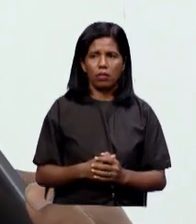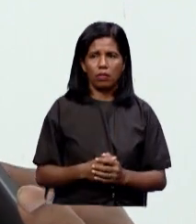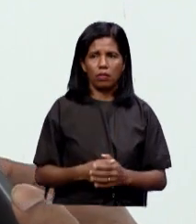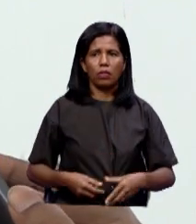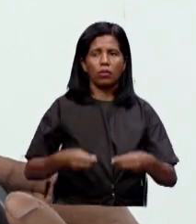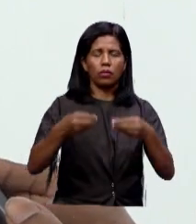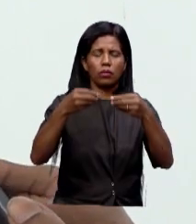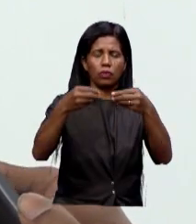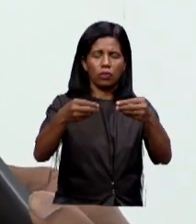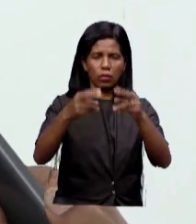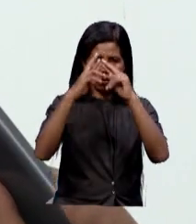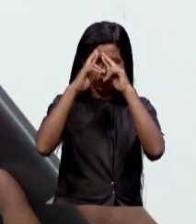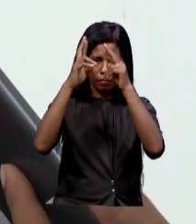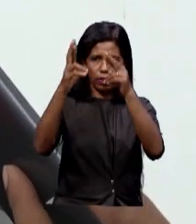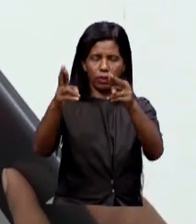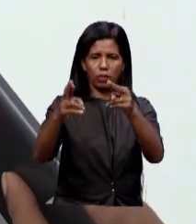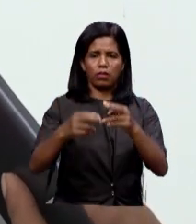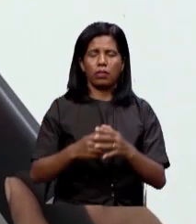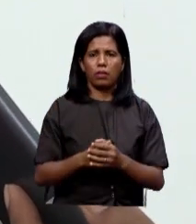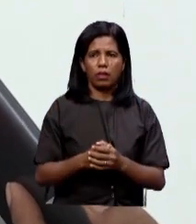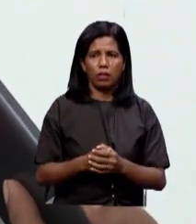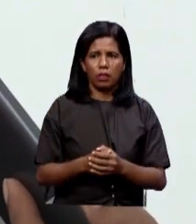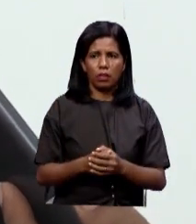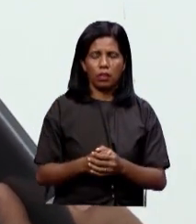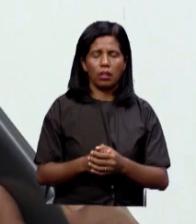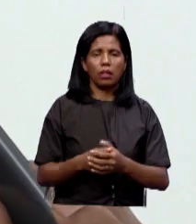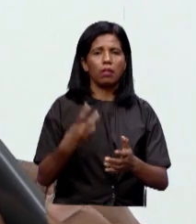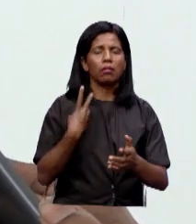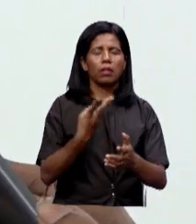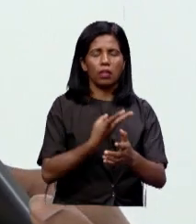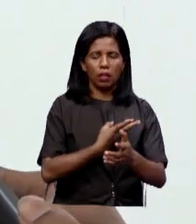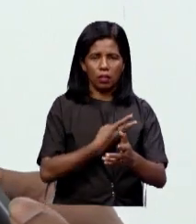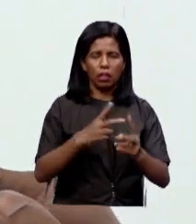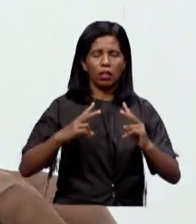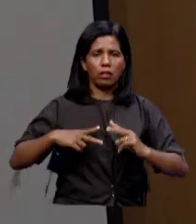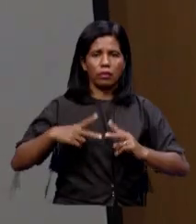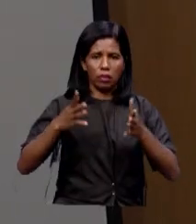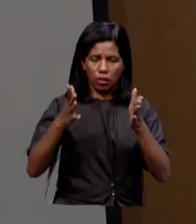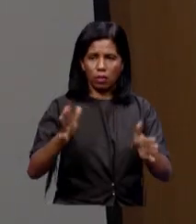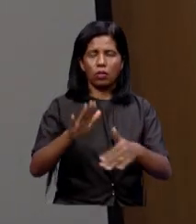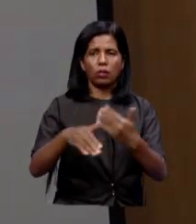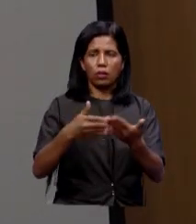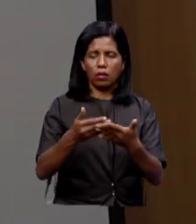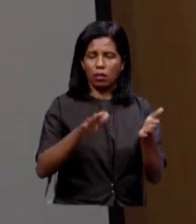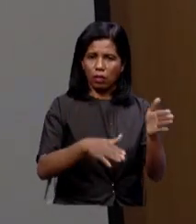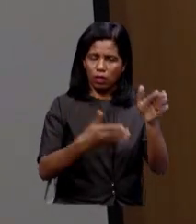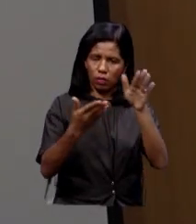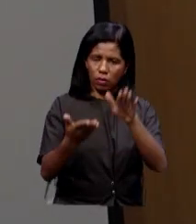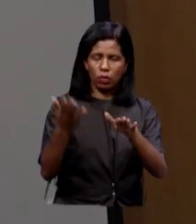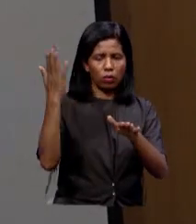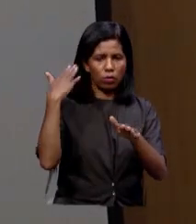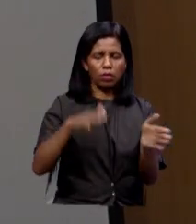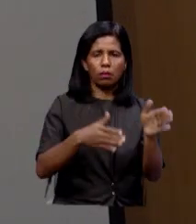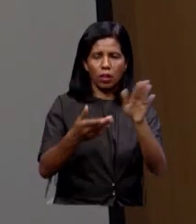for honra, respeito, vai ter arroz de tombados, nebe mate bafuno da